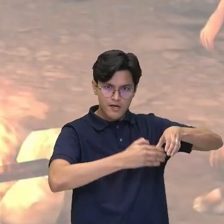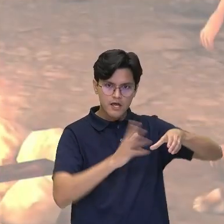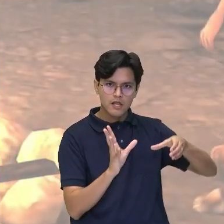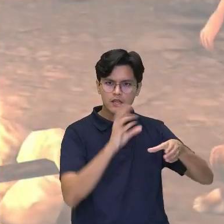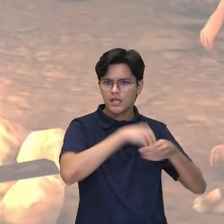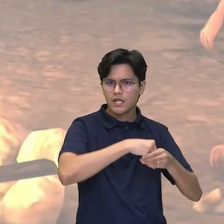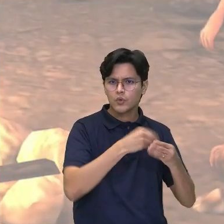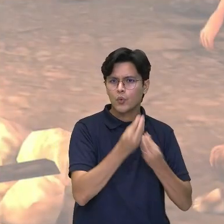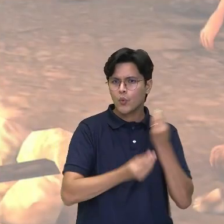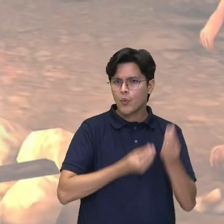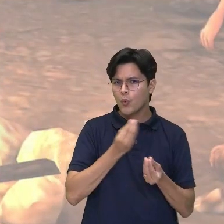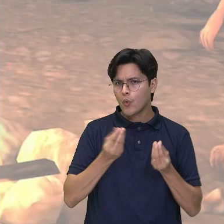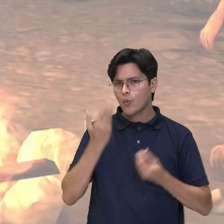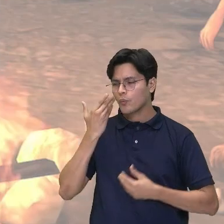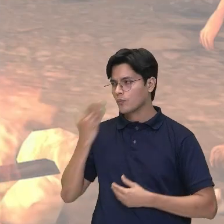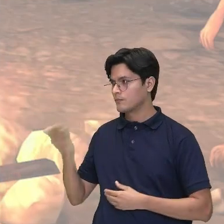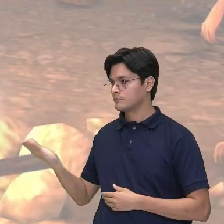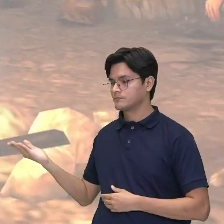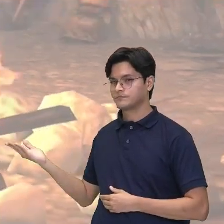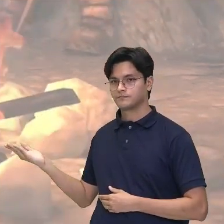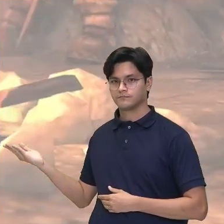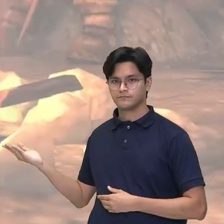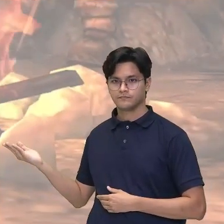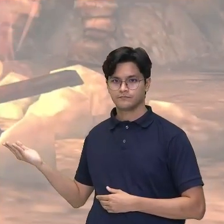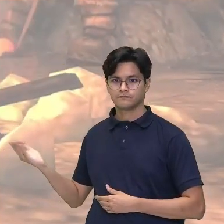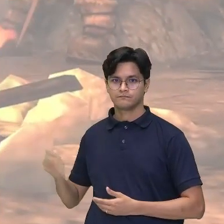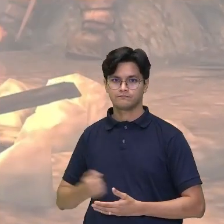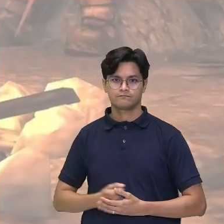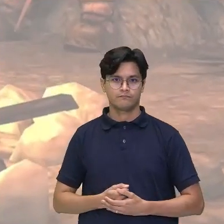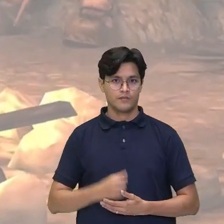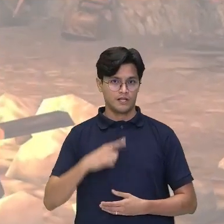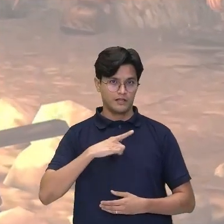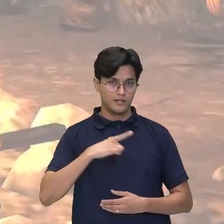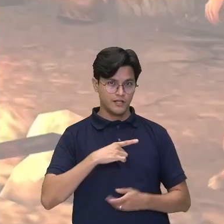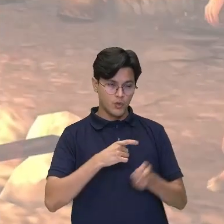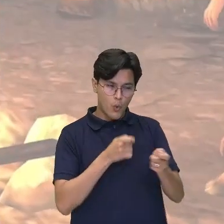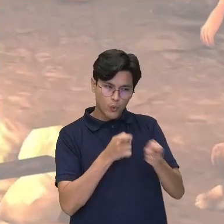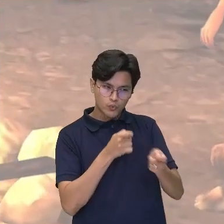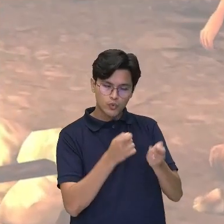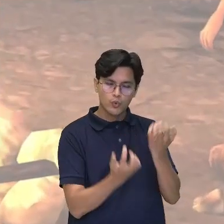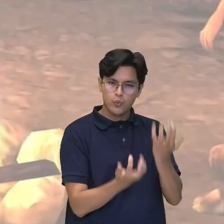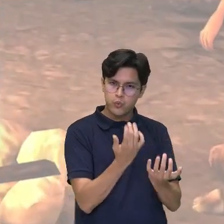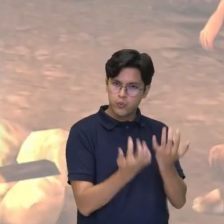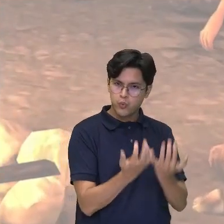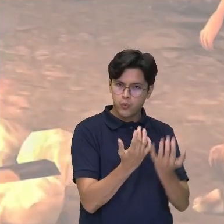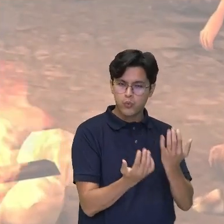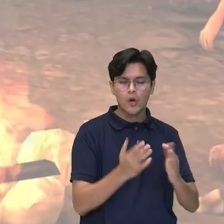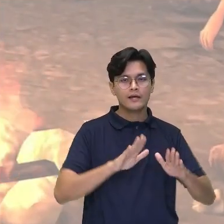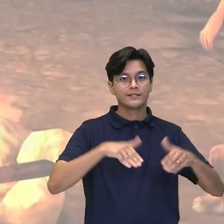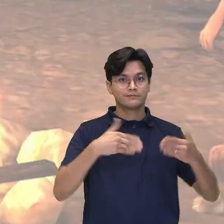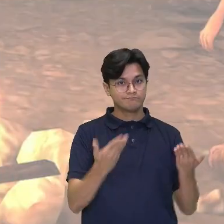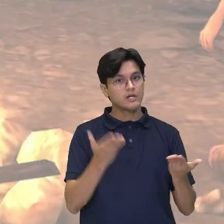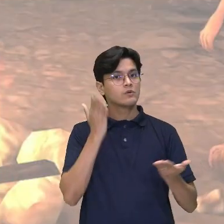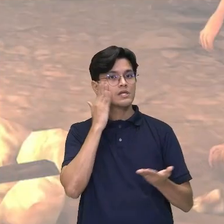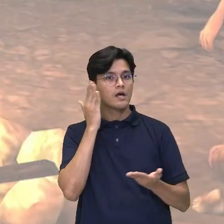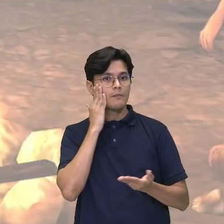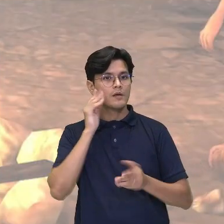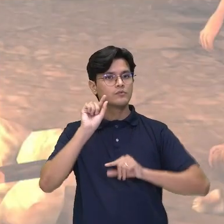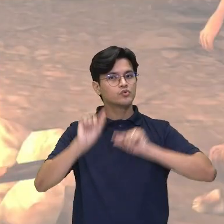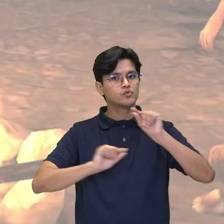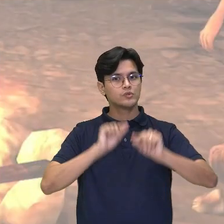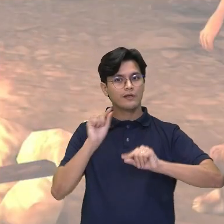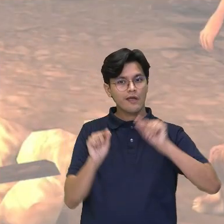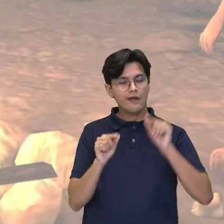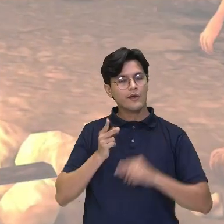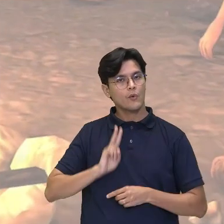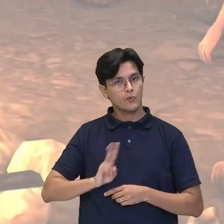ver aqui a questão, olha aqui, já tem o fogo, então nós já sabemos que é um período, né? Eles continuavam vivendo, mas eles